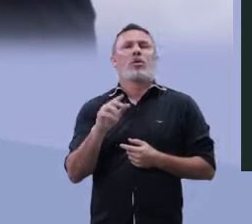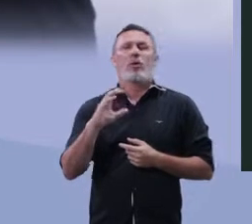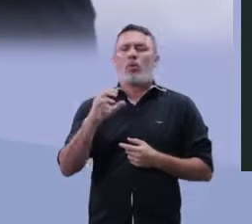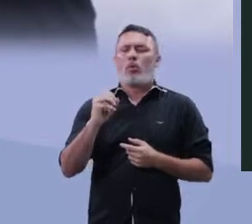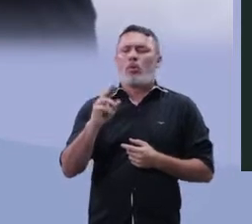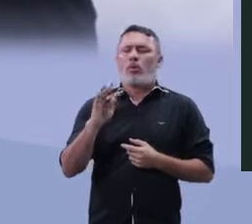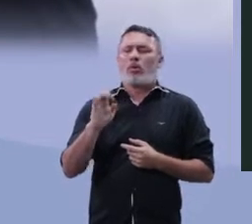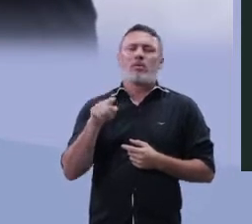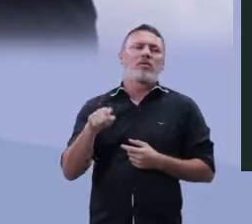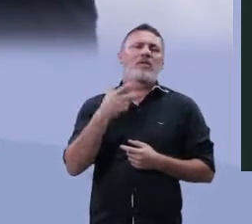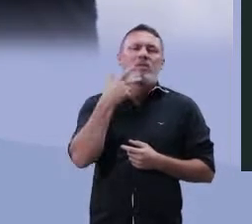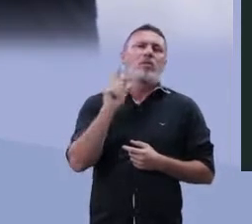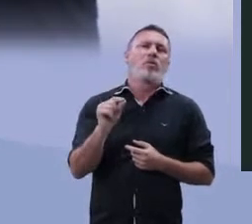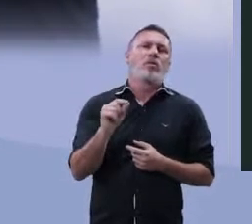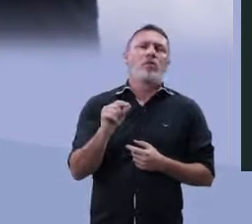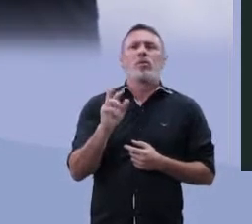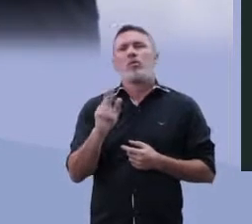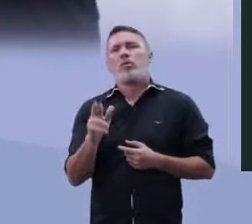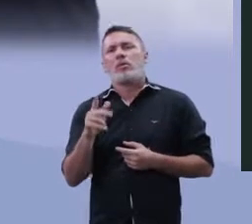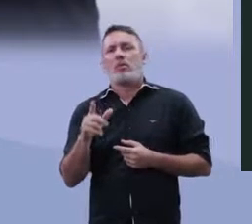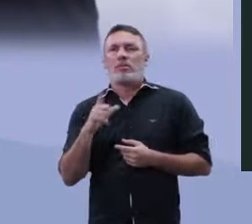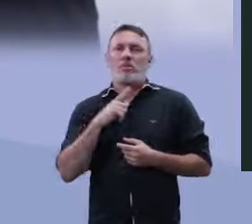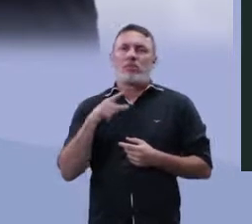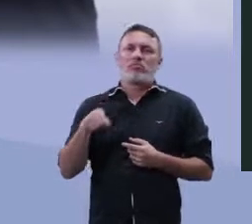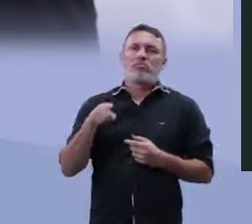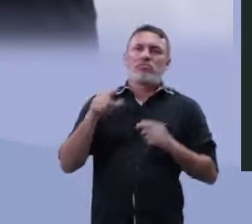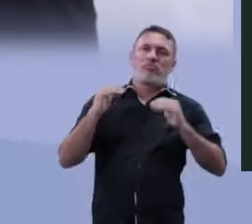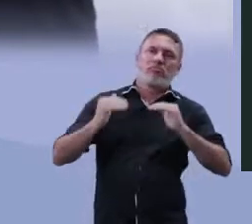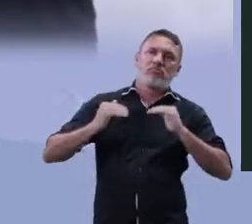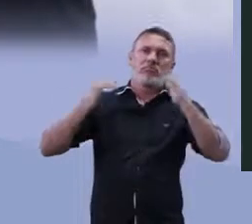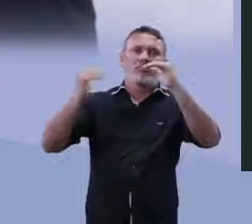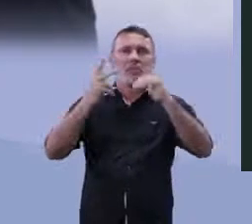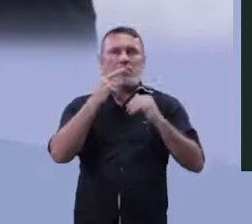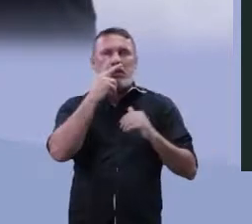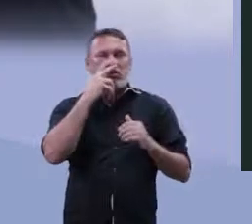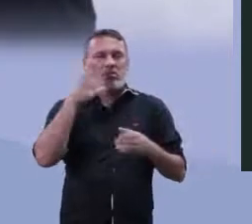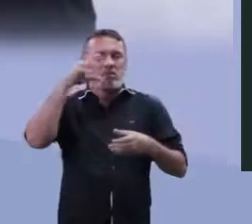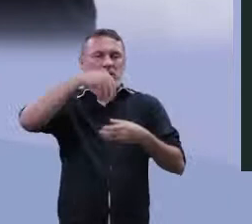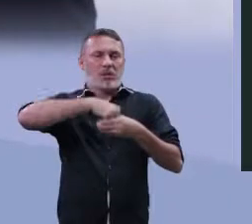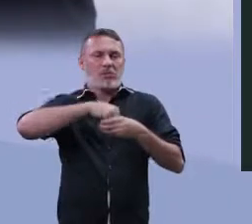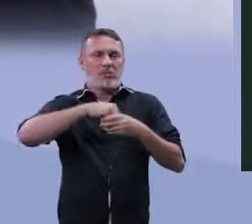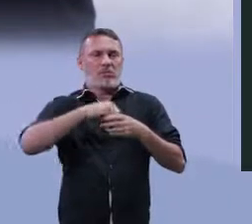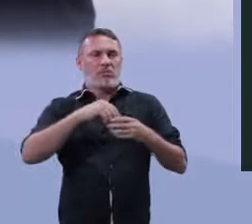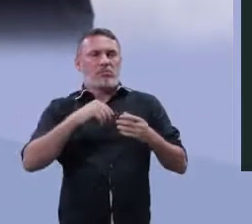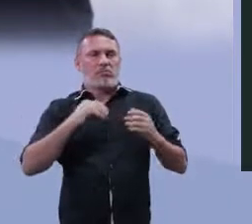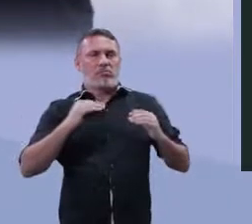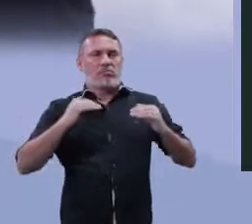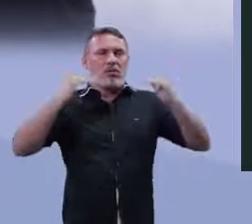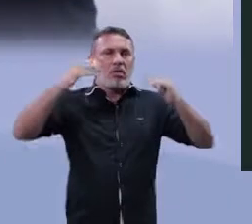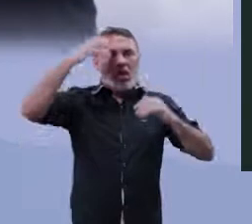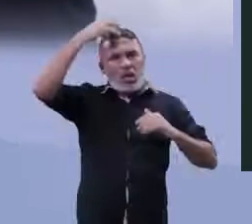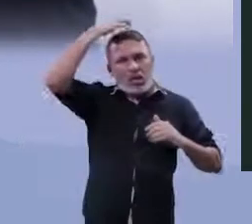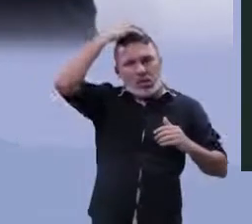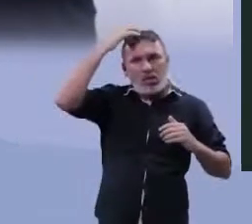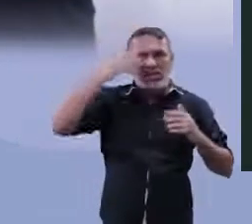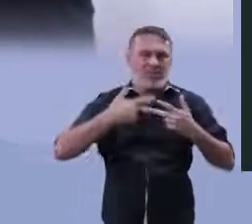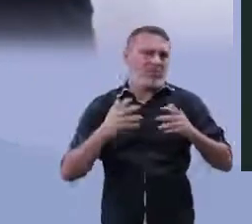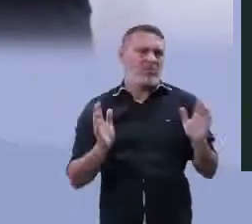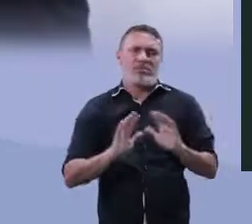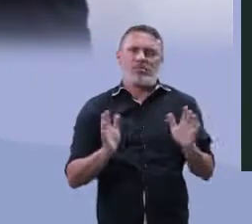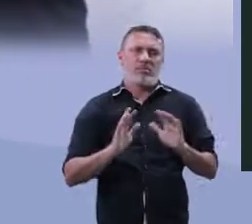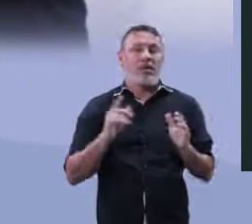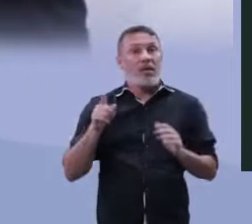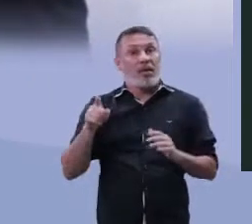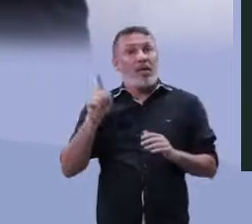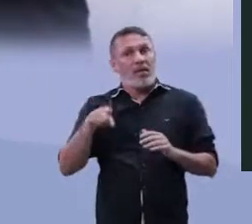Não é aquele sujeito que está inserido numa dinastia ou numa corte real.